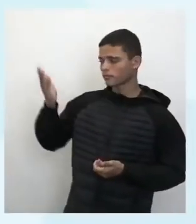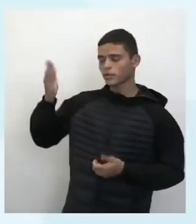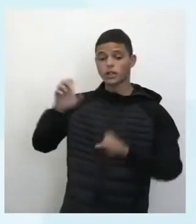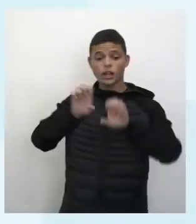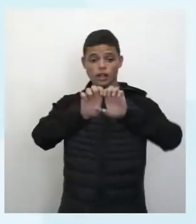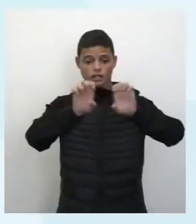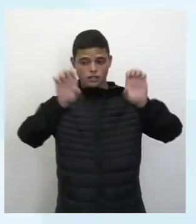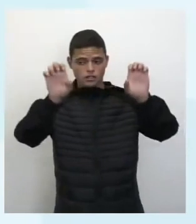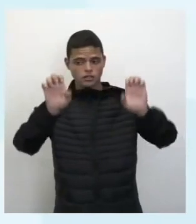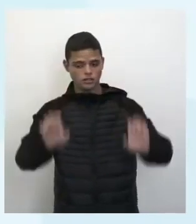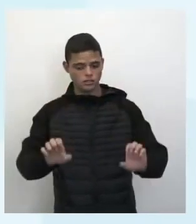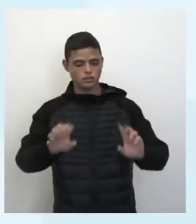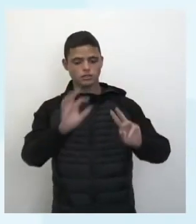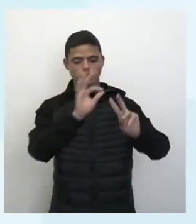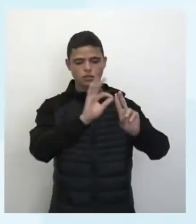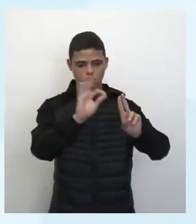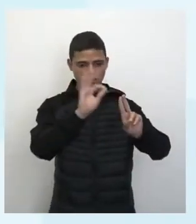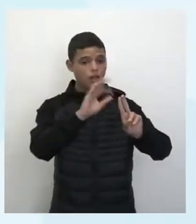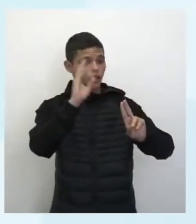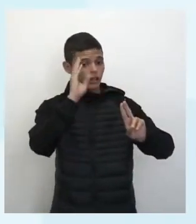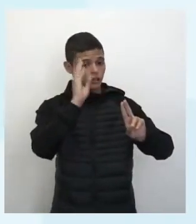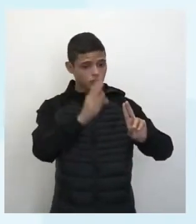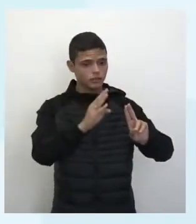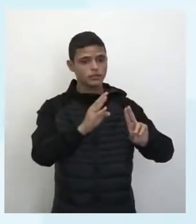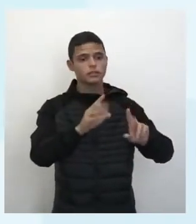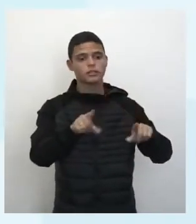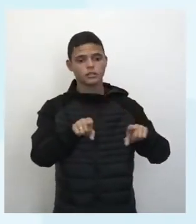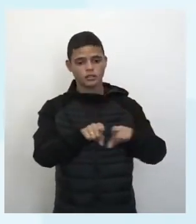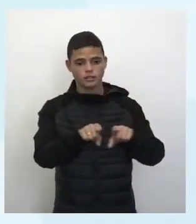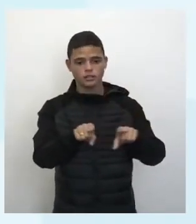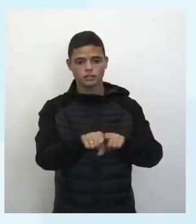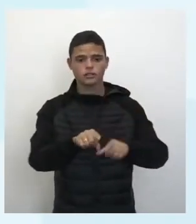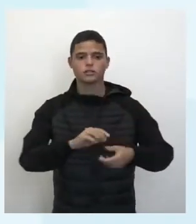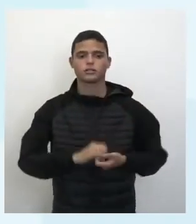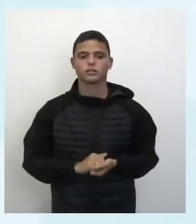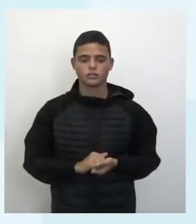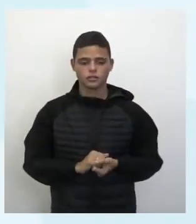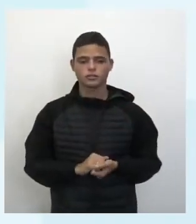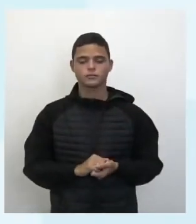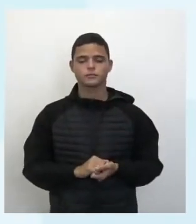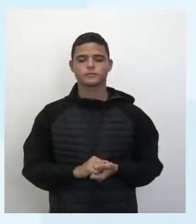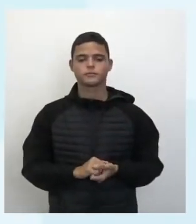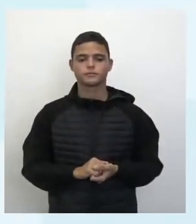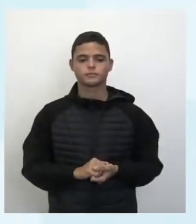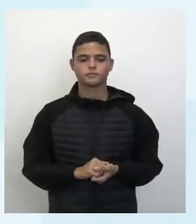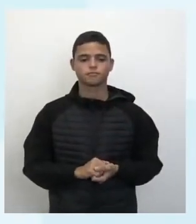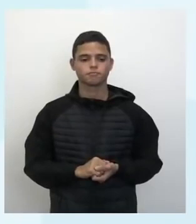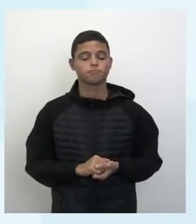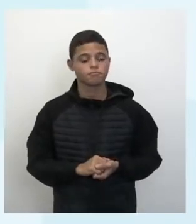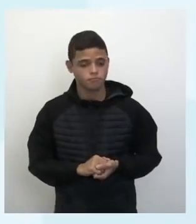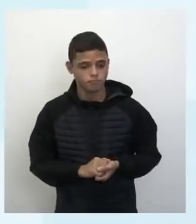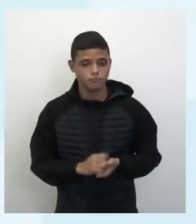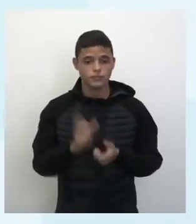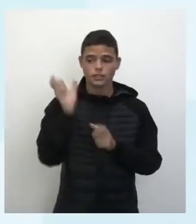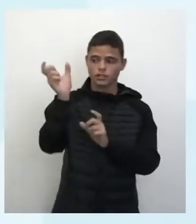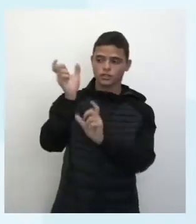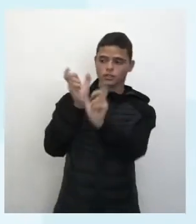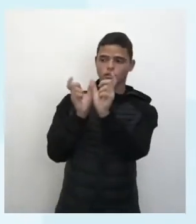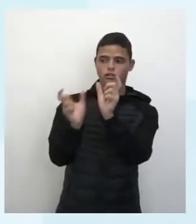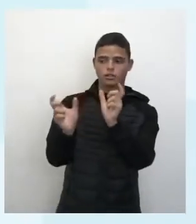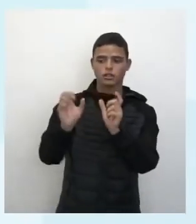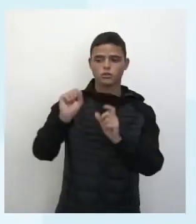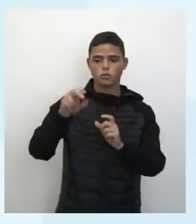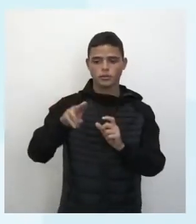nas citações indiretas. E aí eu vou lembrar a vocês o que é uma citação indireta. Oração subordinada